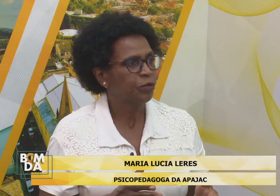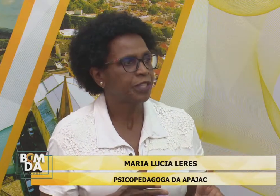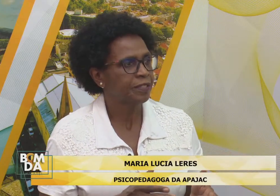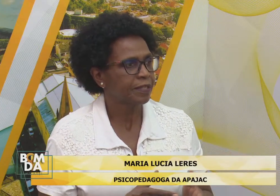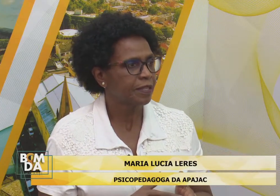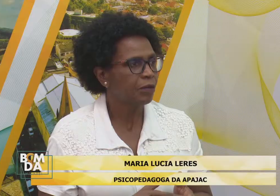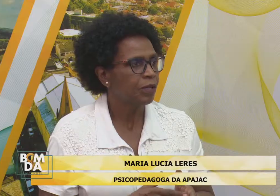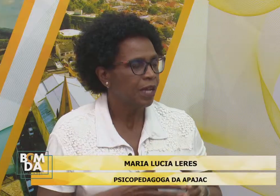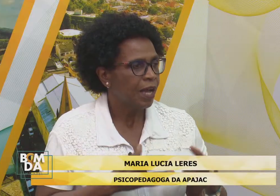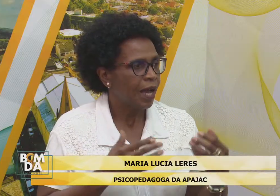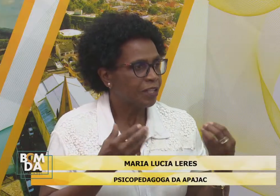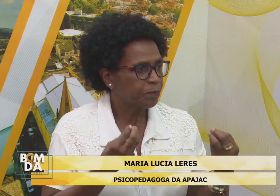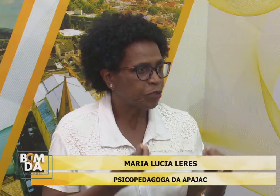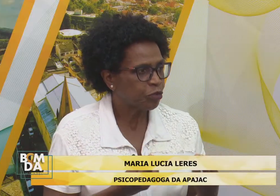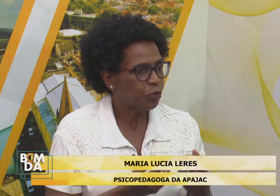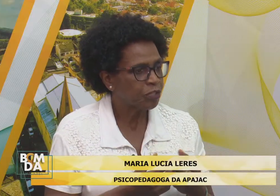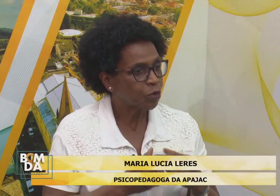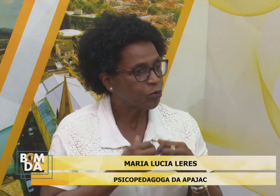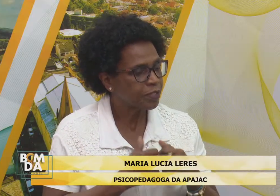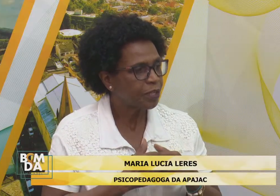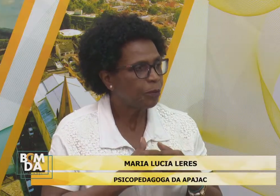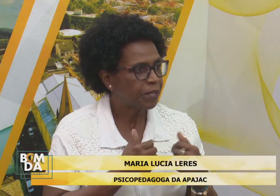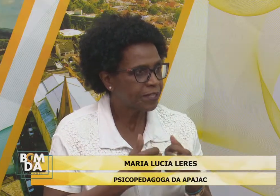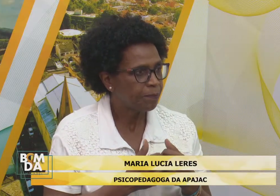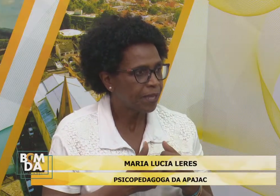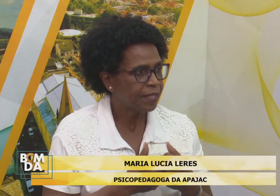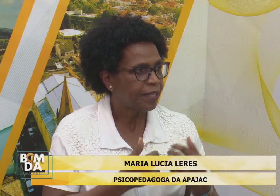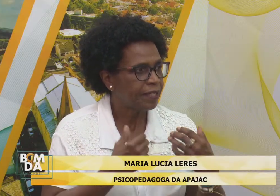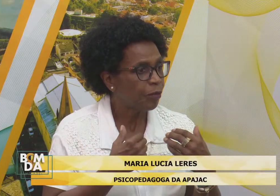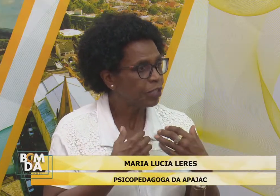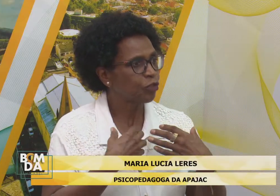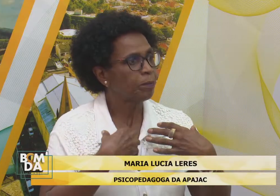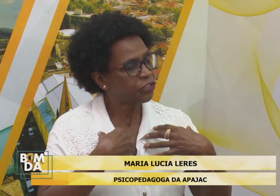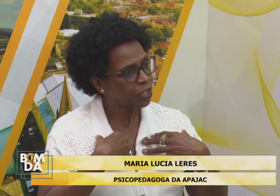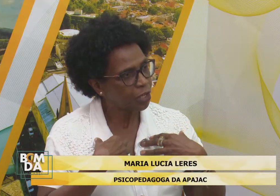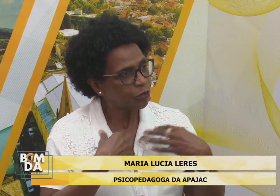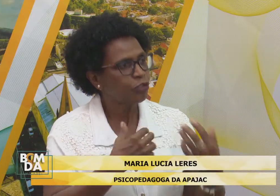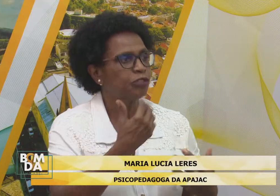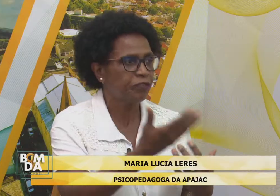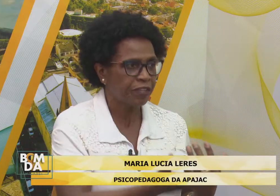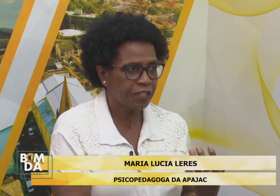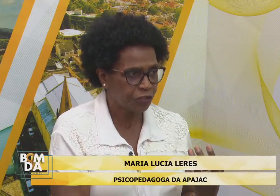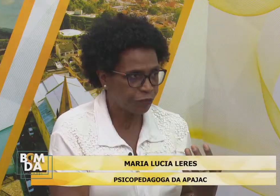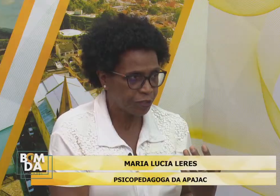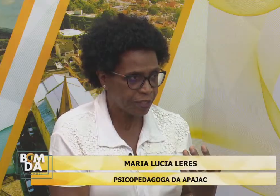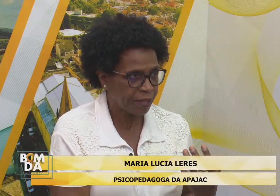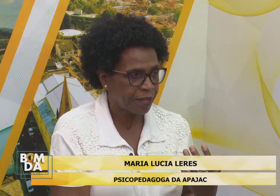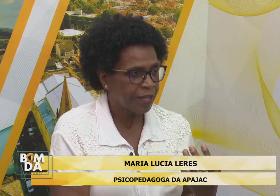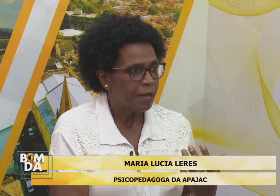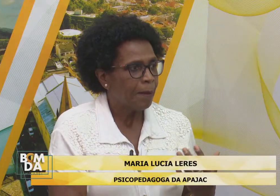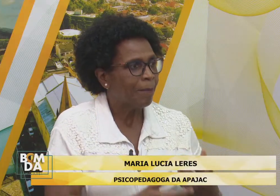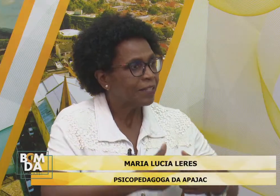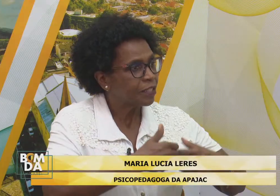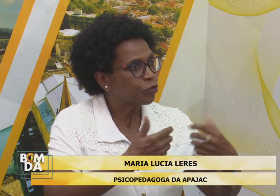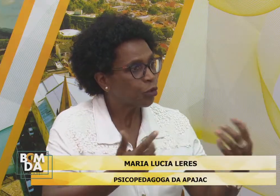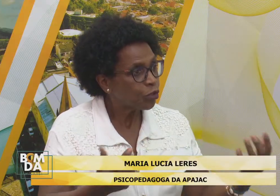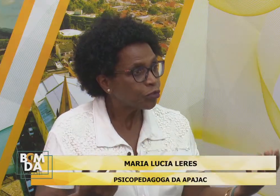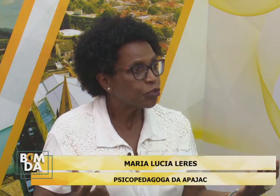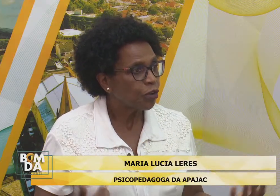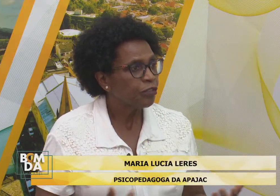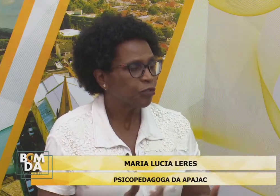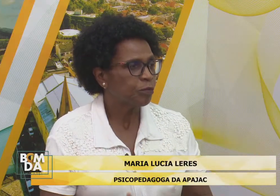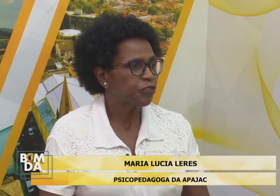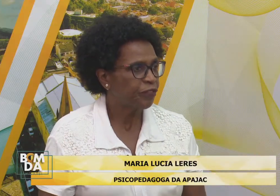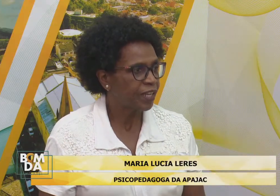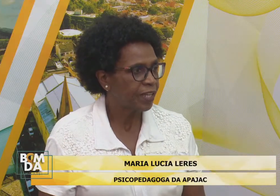nessa conscientização as pessoas consigam perceber que não é somente eu que sou diferente de você, mas que